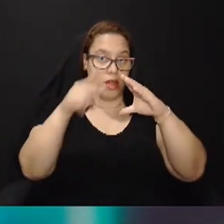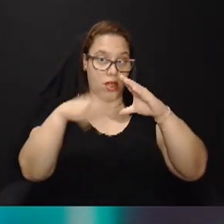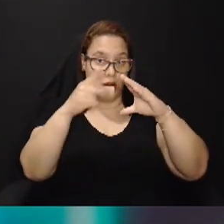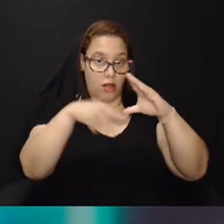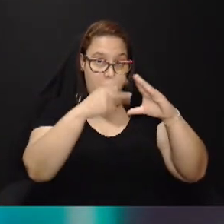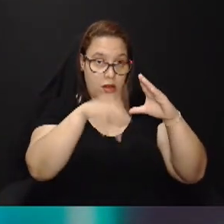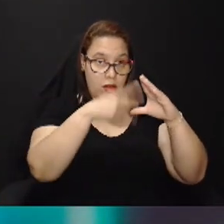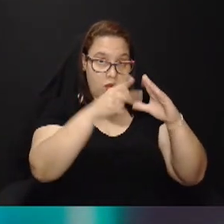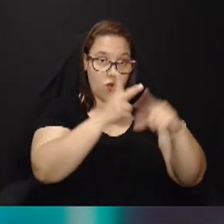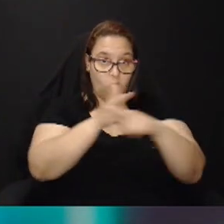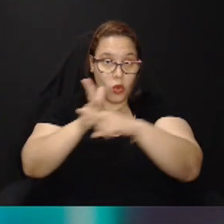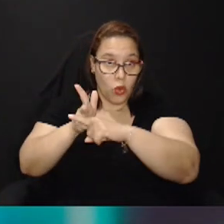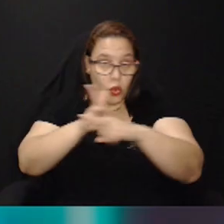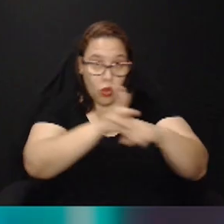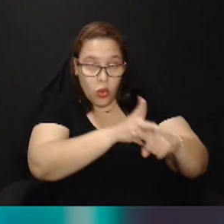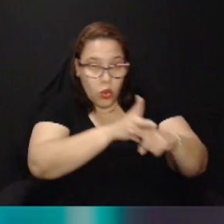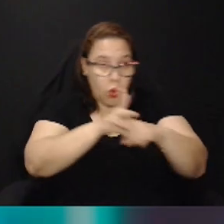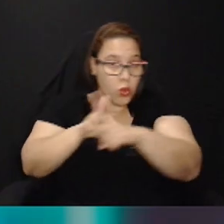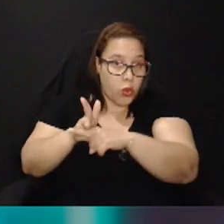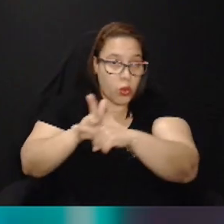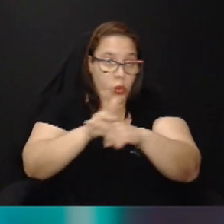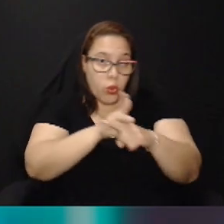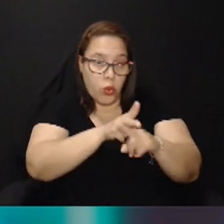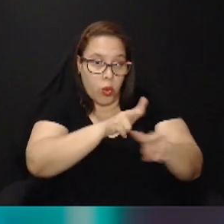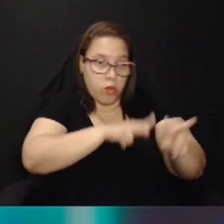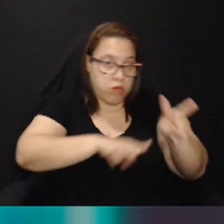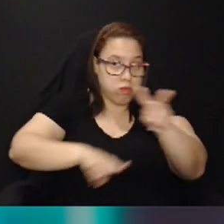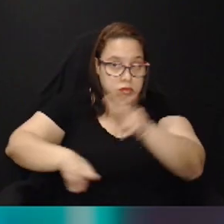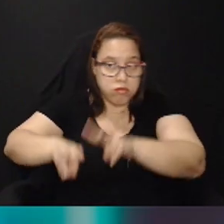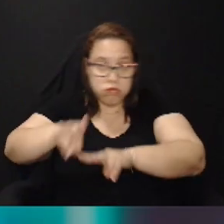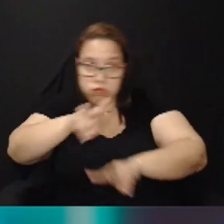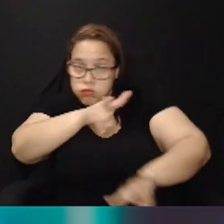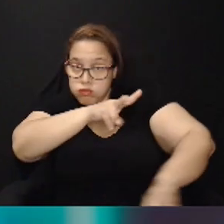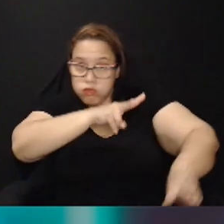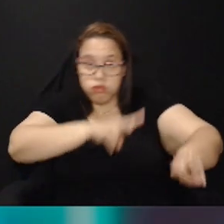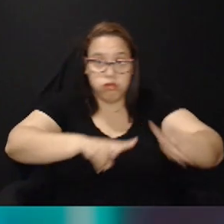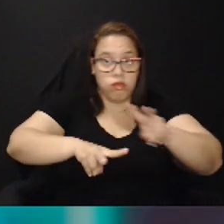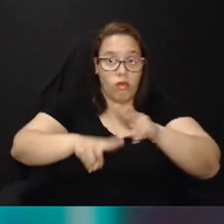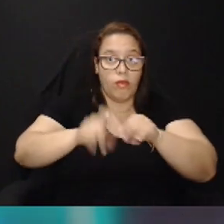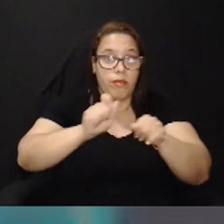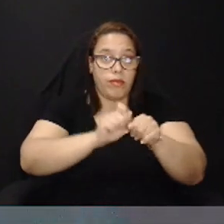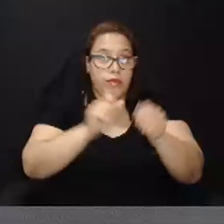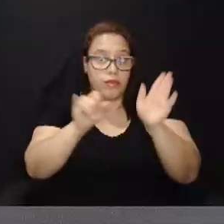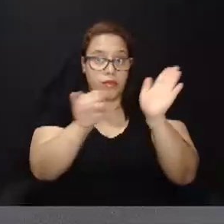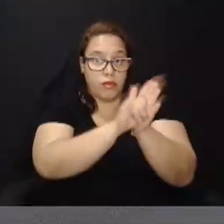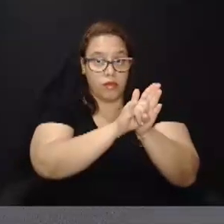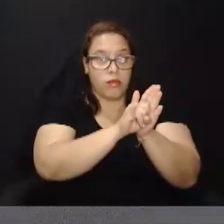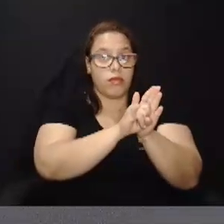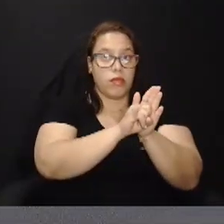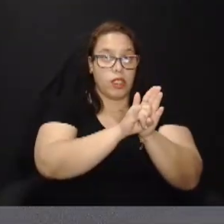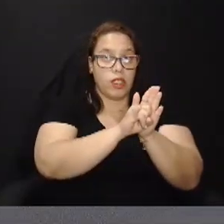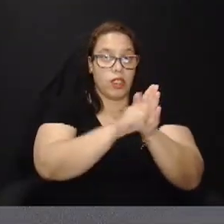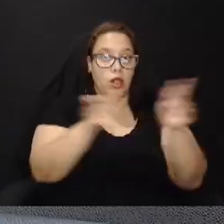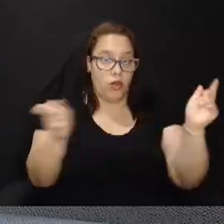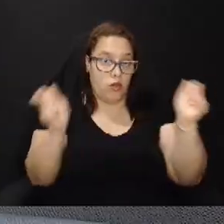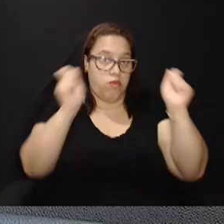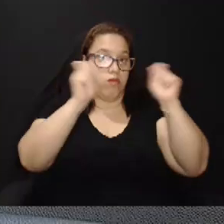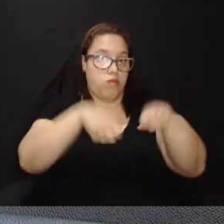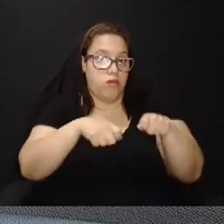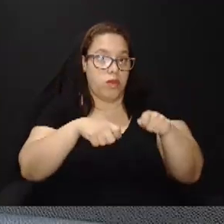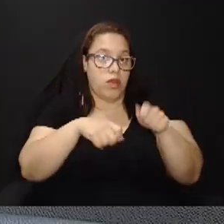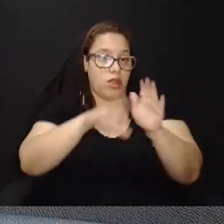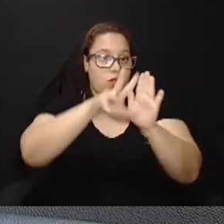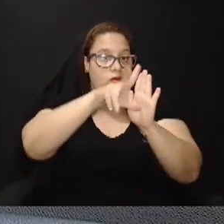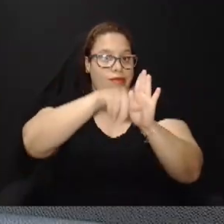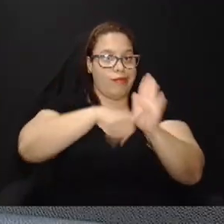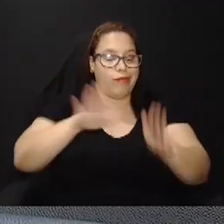fazer o monitoramento, enfim, para fazer a identificação de possíveis, às vezes até defratores aí da sociedade, que